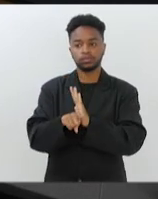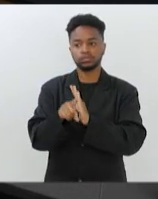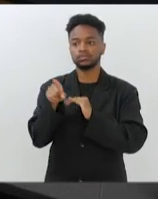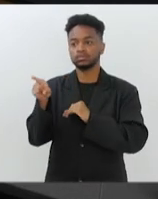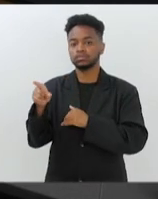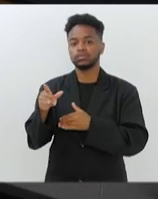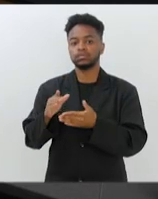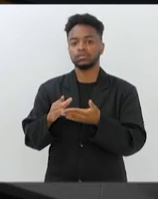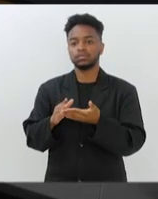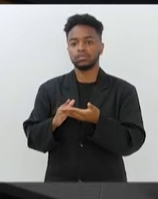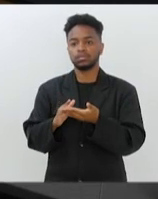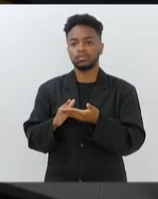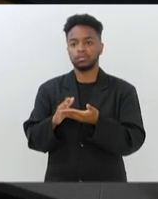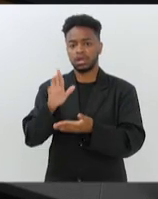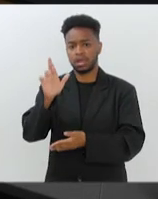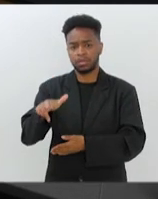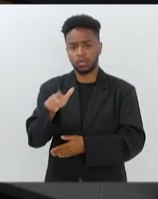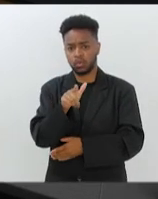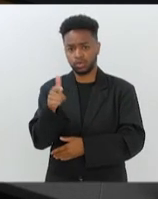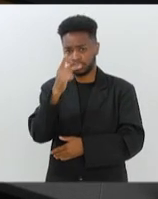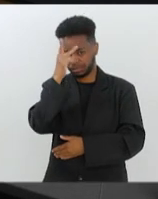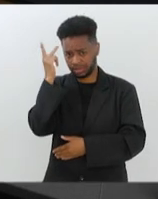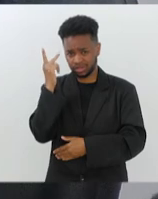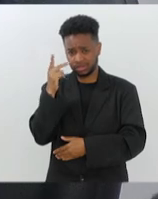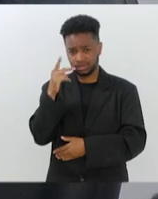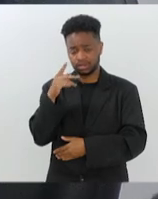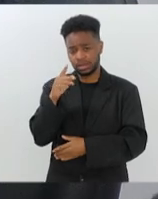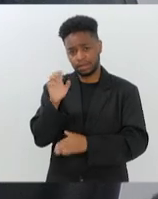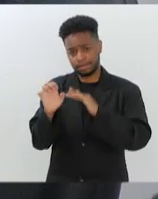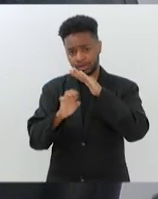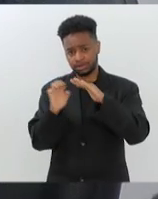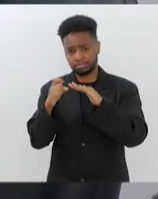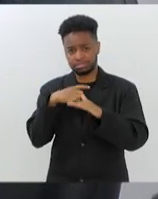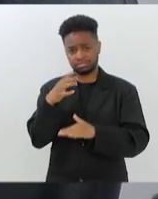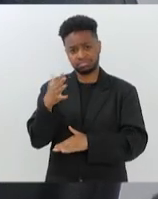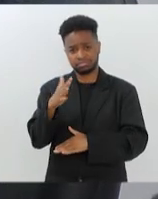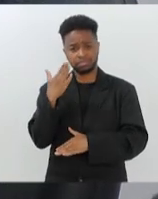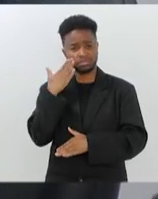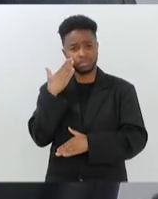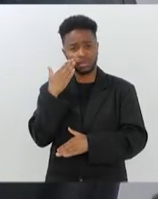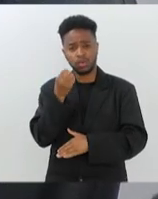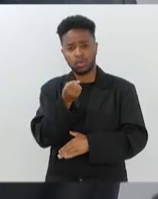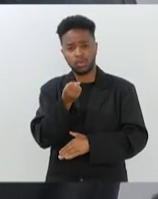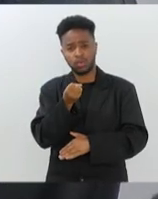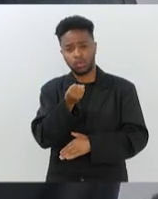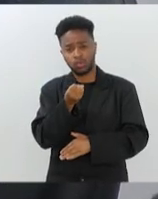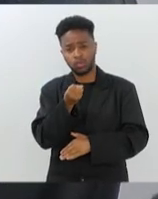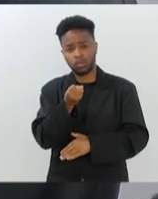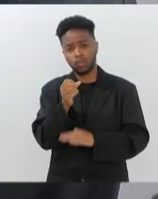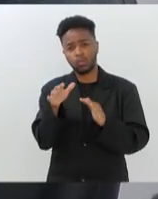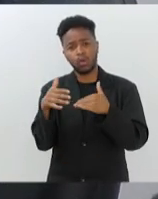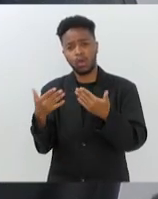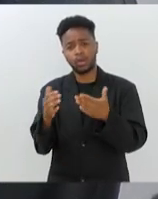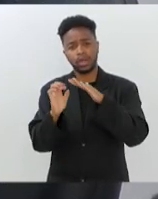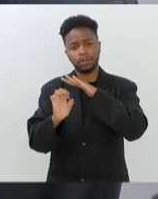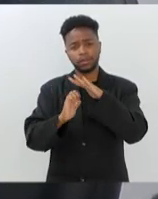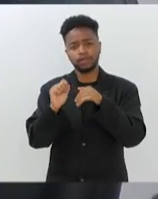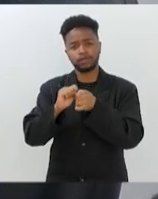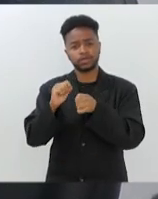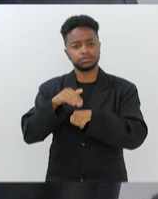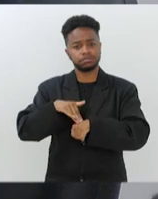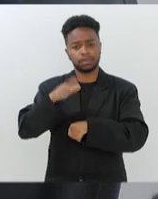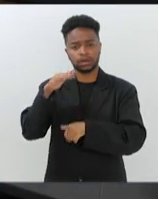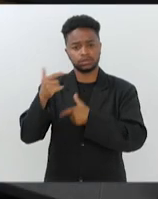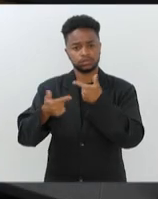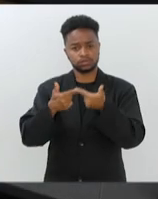a empresa x o senhor tem mais ou menos o balanço de dessas quatro empresas quais executam mais campanhas